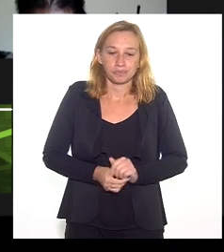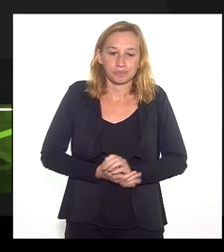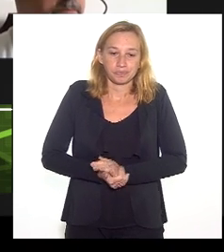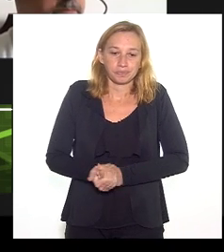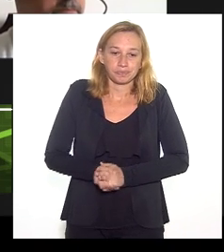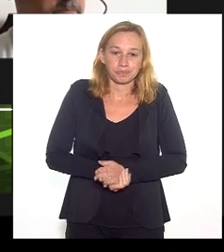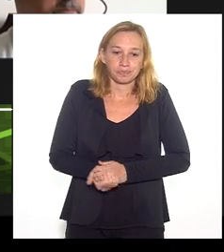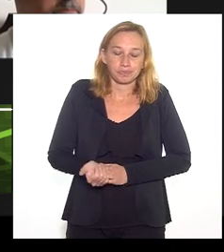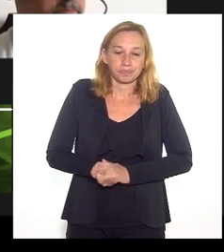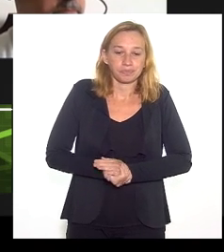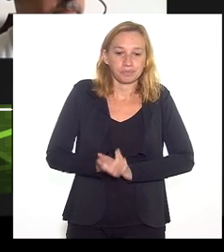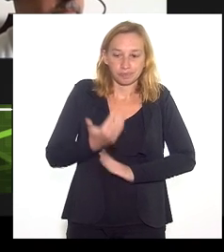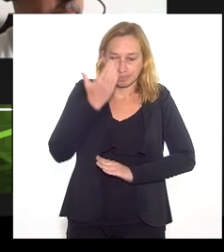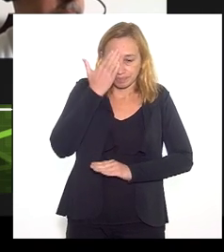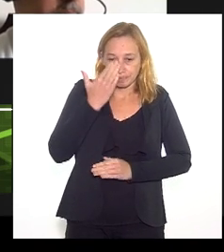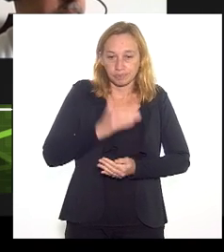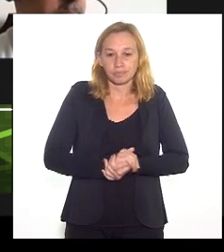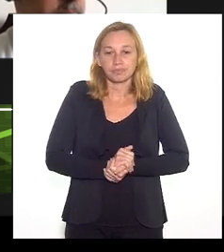valeu, obrigado